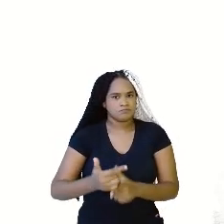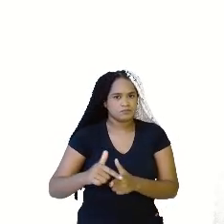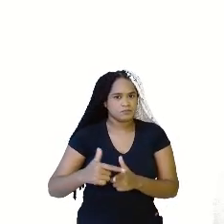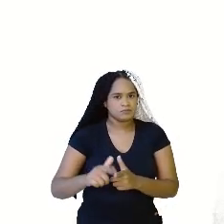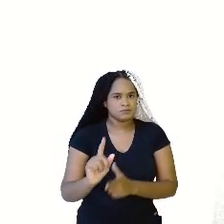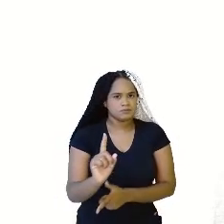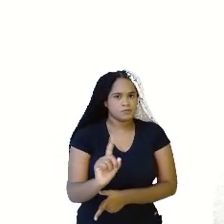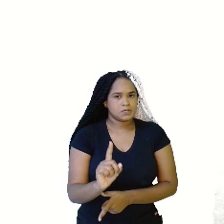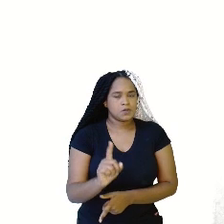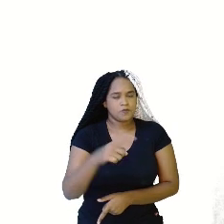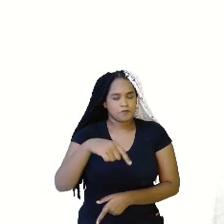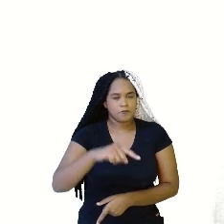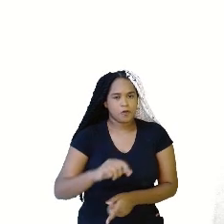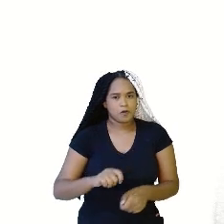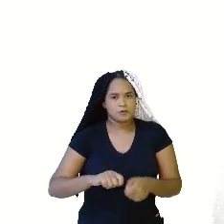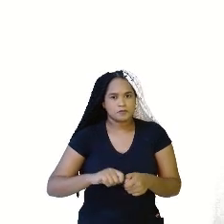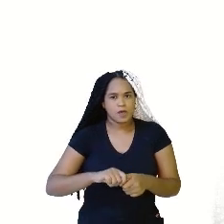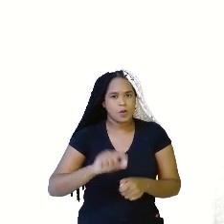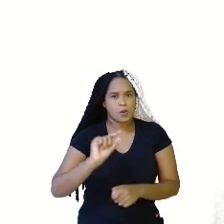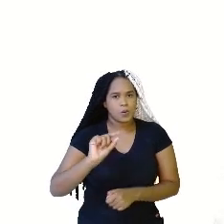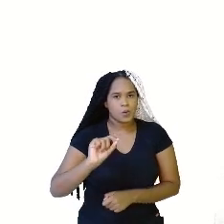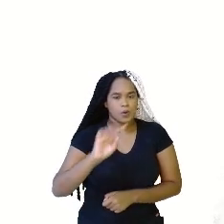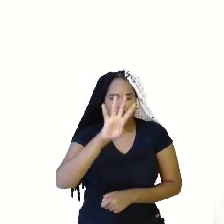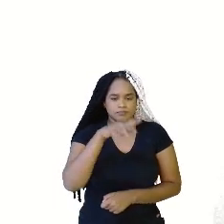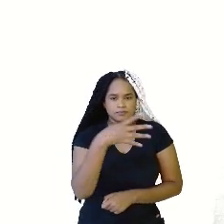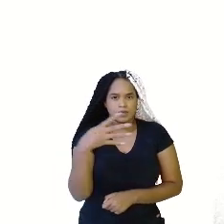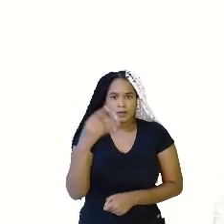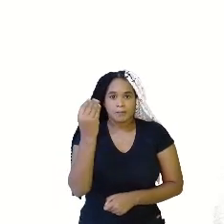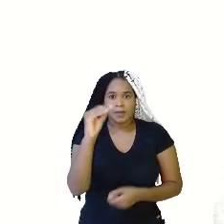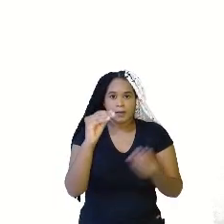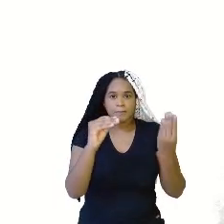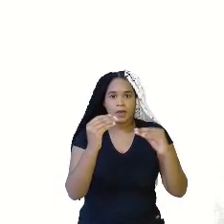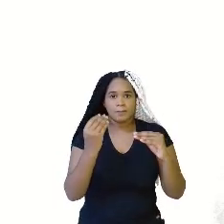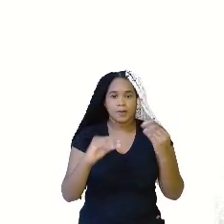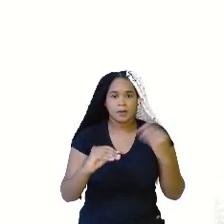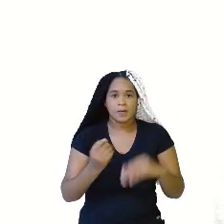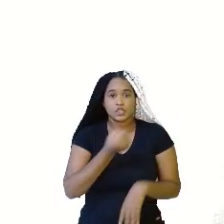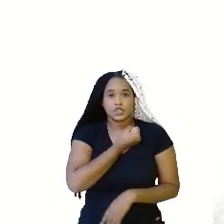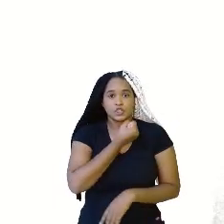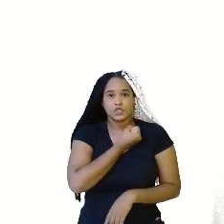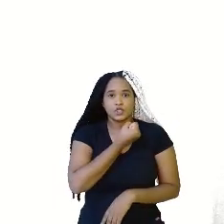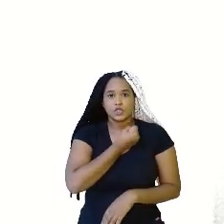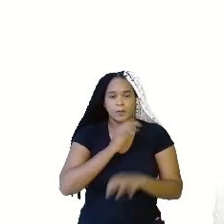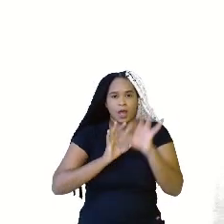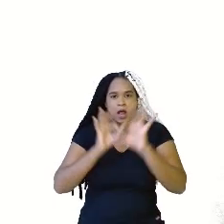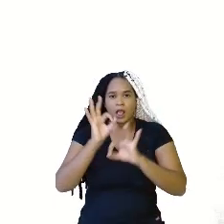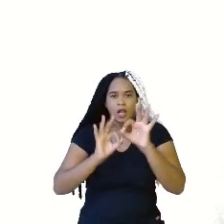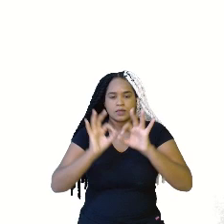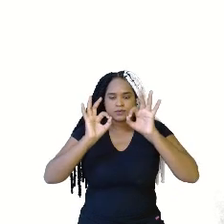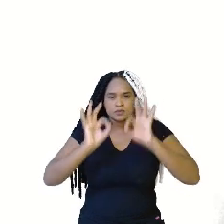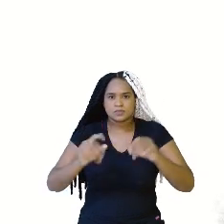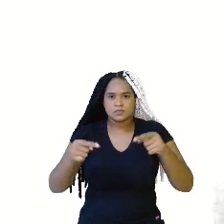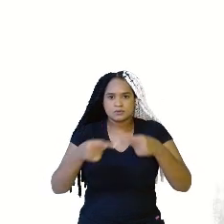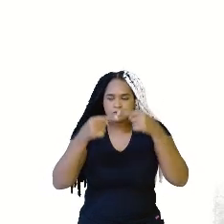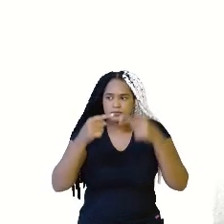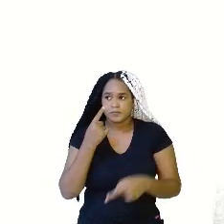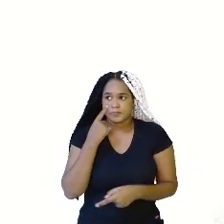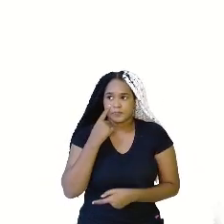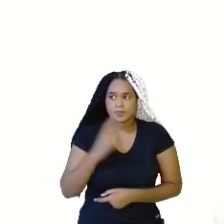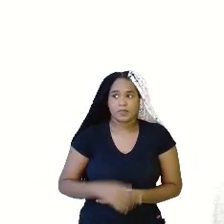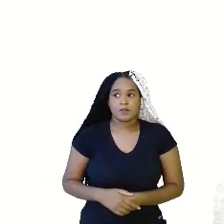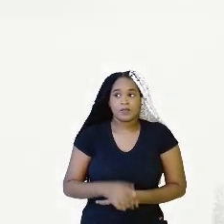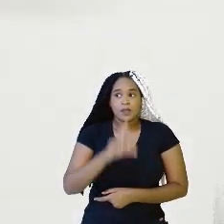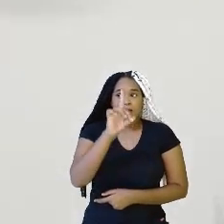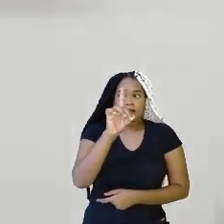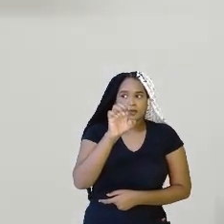nenhum. Desenha esse quadrinho e põe os números na sua devida ordem. Ó,